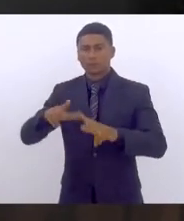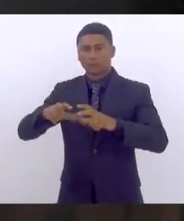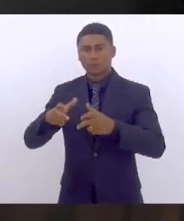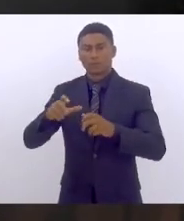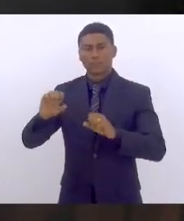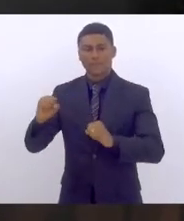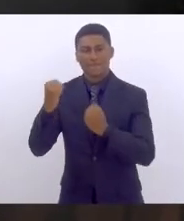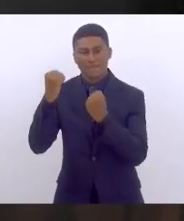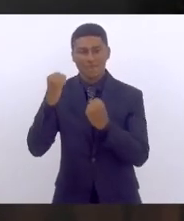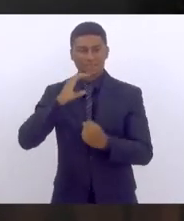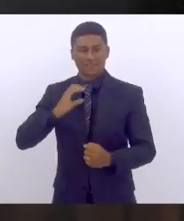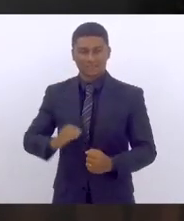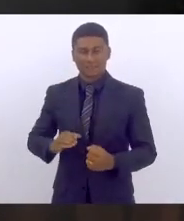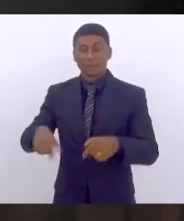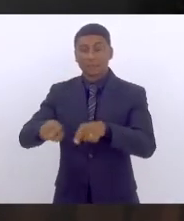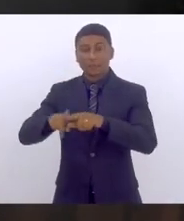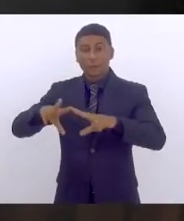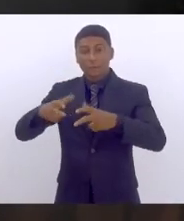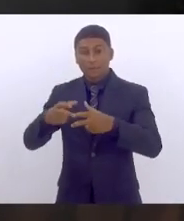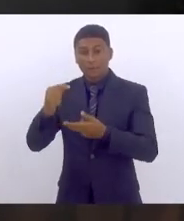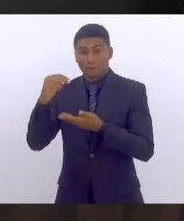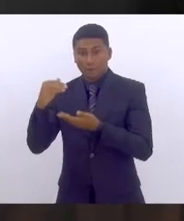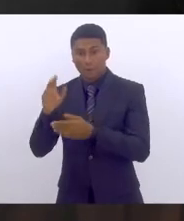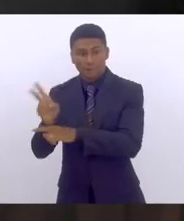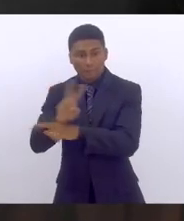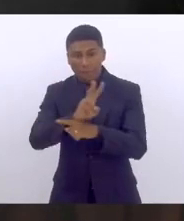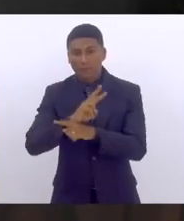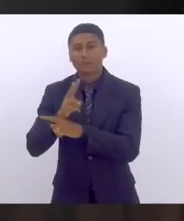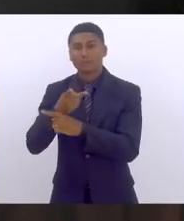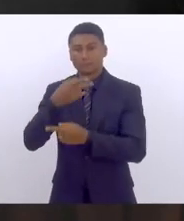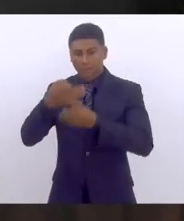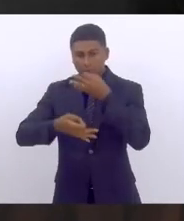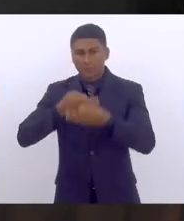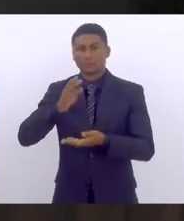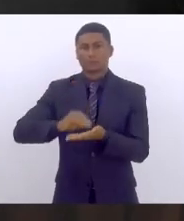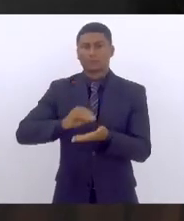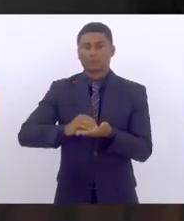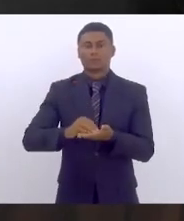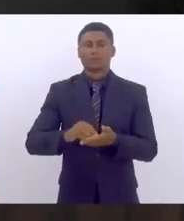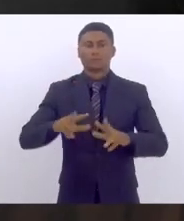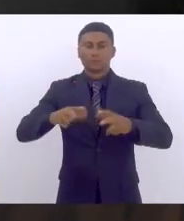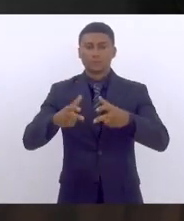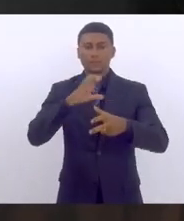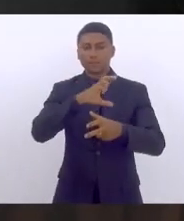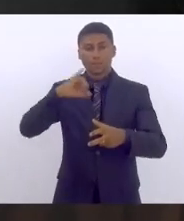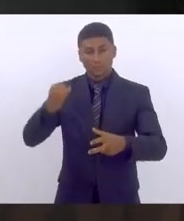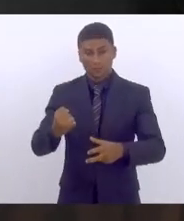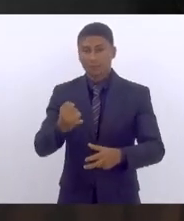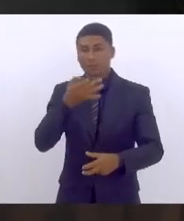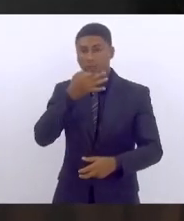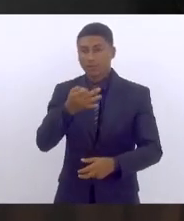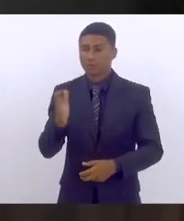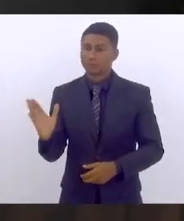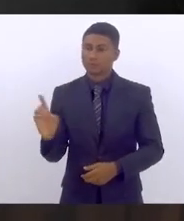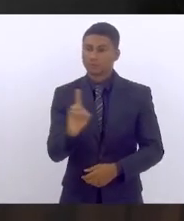de Orçamento, Finanças, Fiscalização Financeira e Controle. Para emitir parecer pela Constituição e Justiça, deputado Luiz